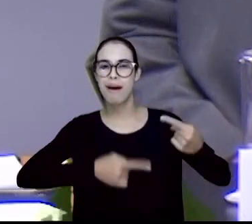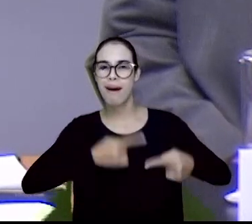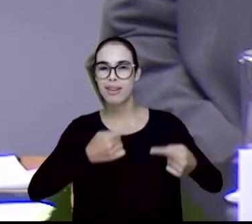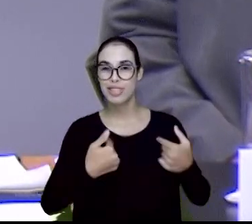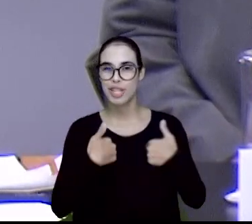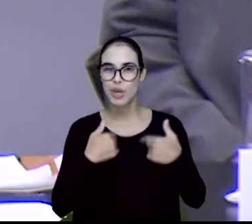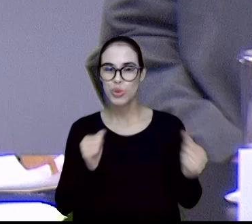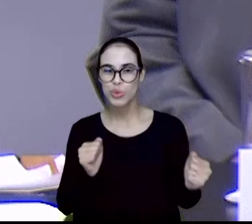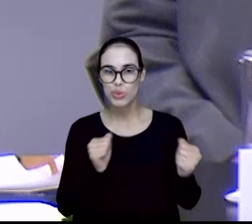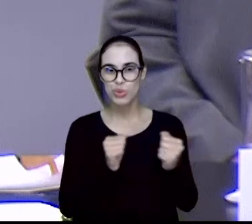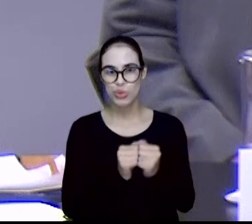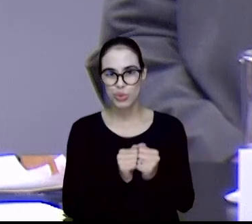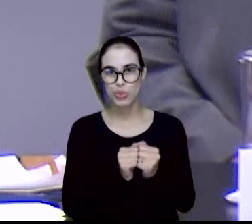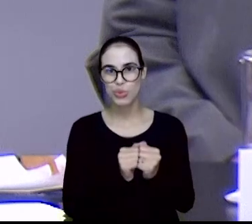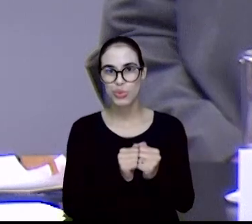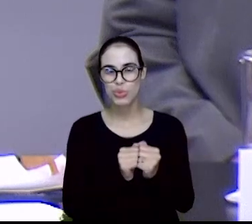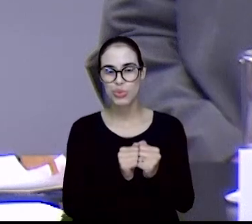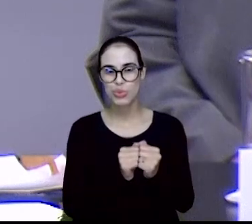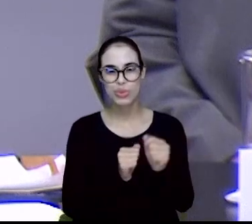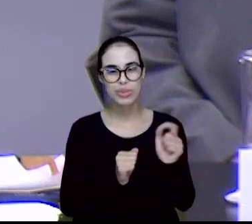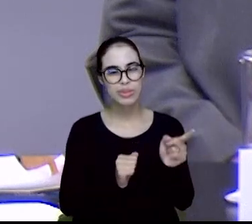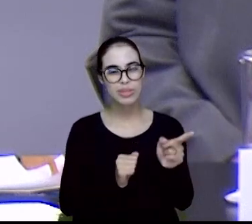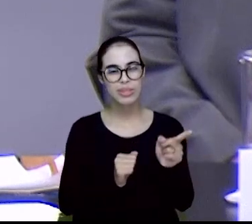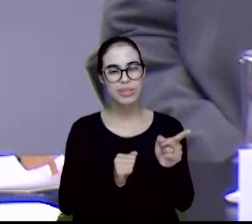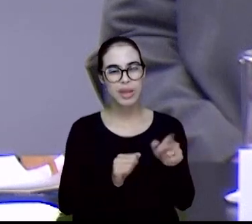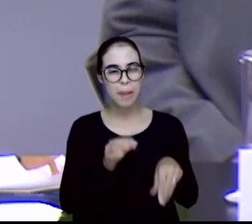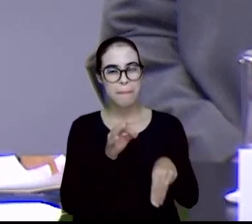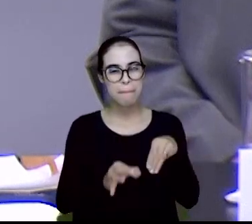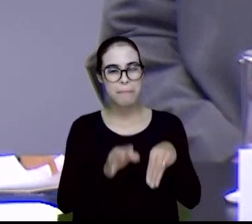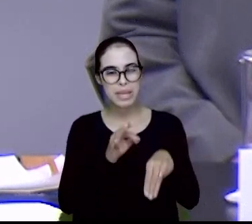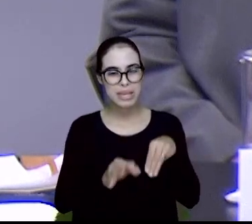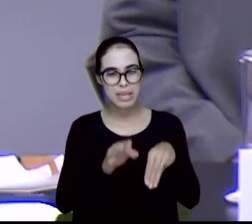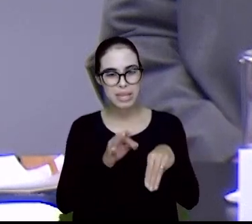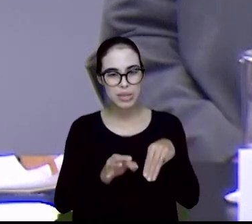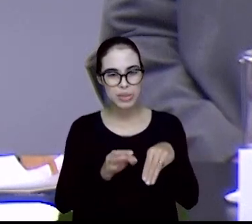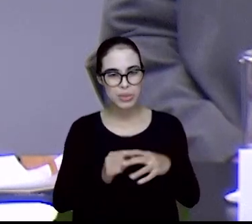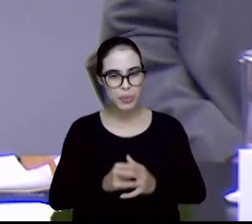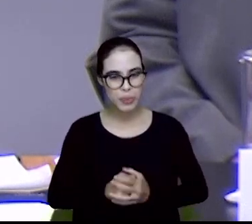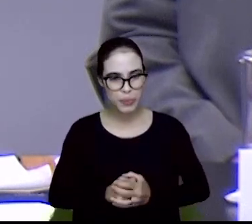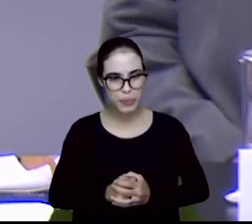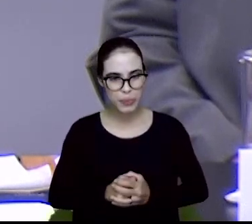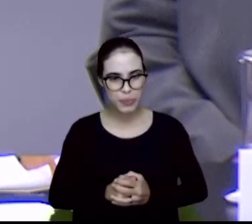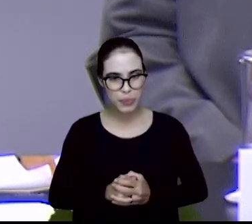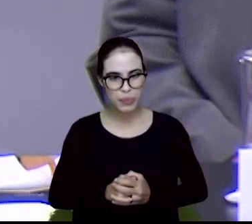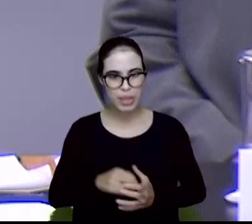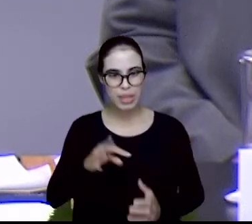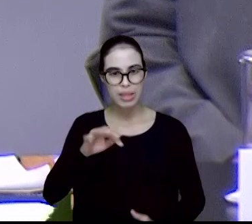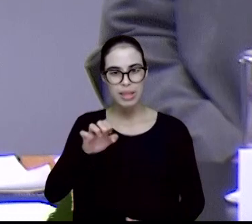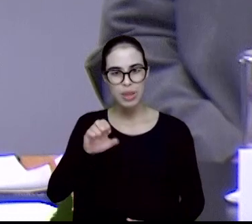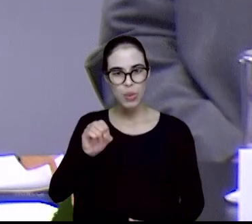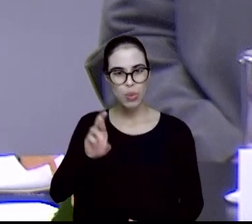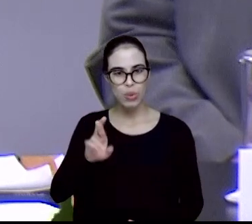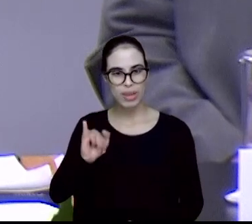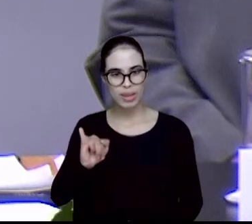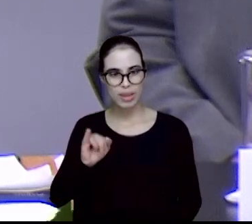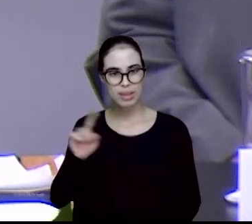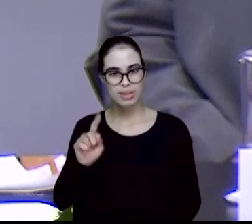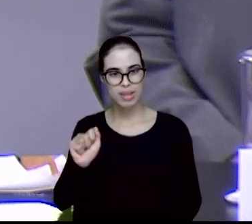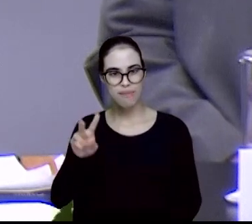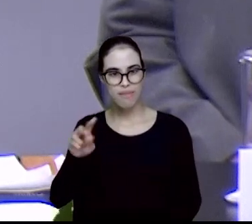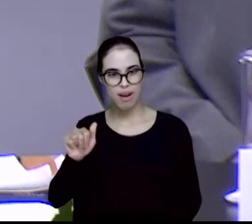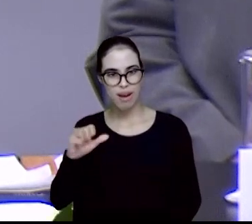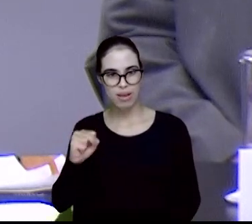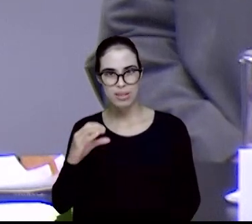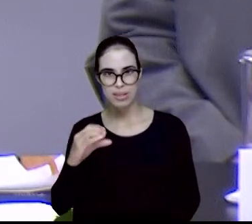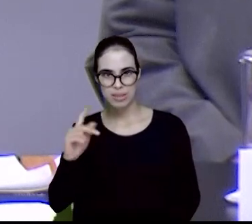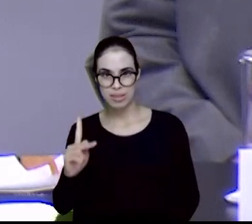Teori Zavascki. Era um caso que envolvia prescrição de ação contra o poder